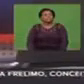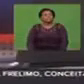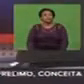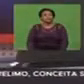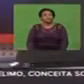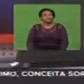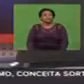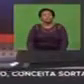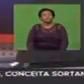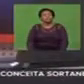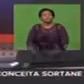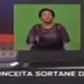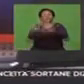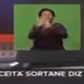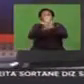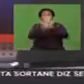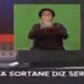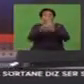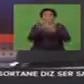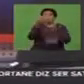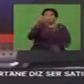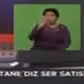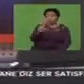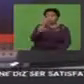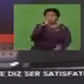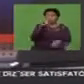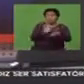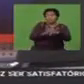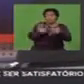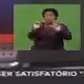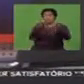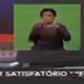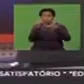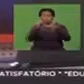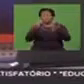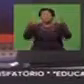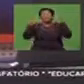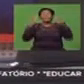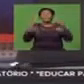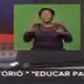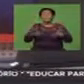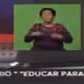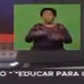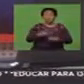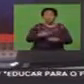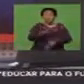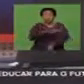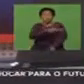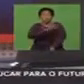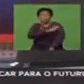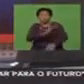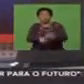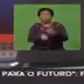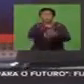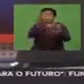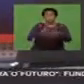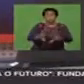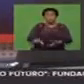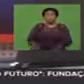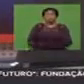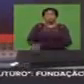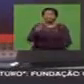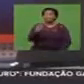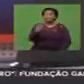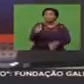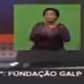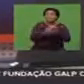Vídeo assistida é uma nova técnica criada pelo médico espanhol Diego González. A máquina é usada para